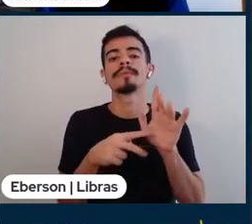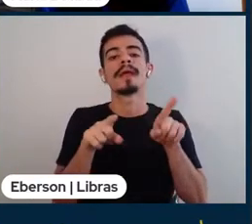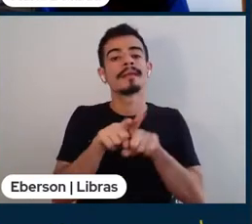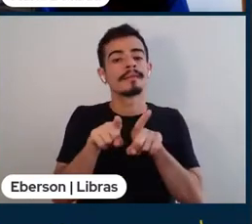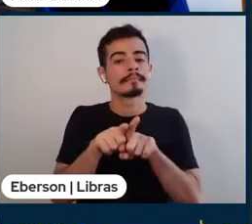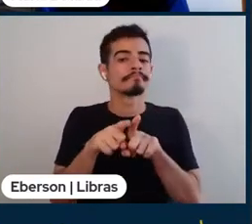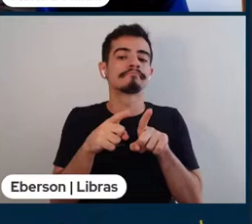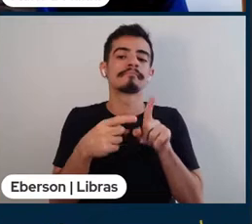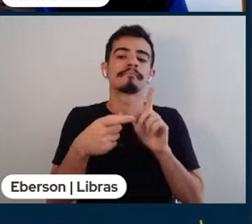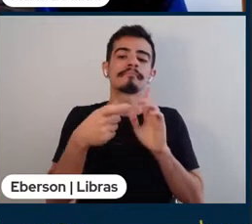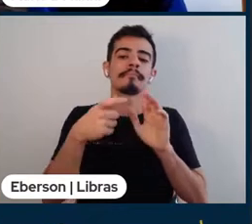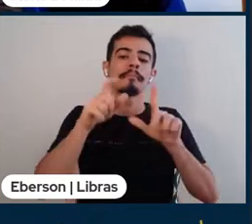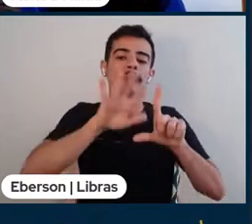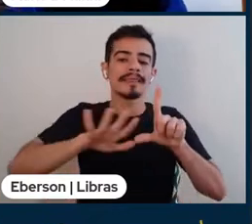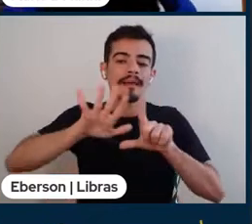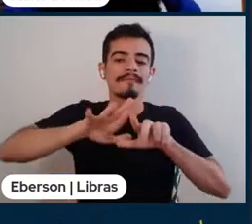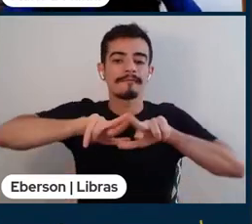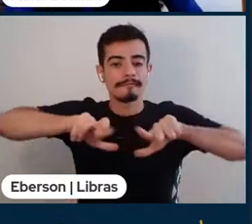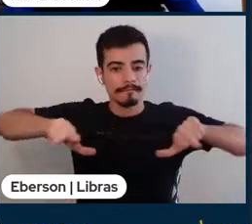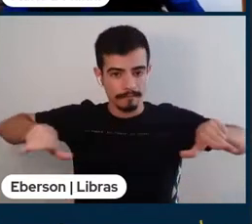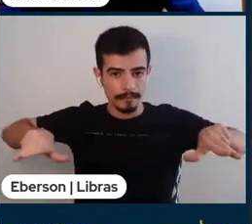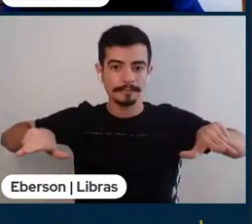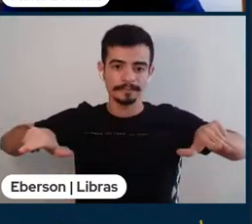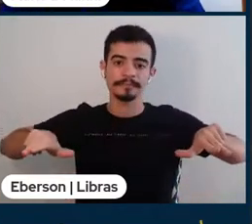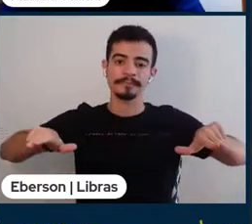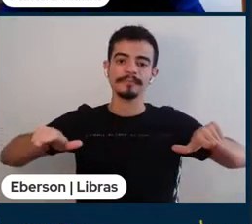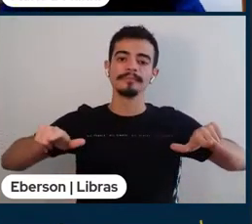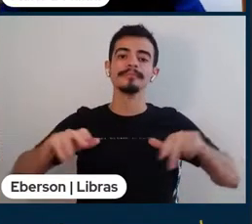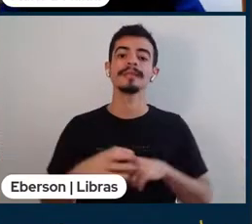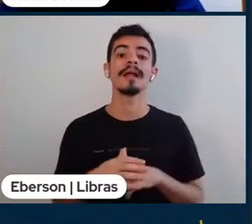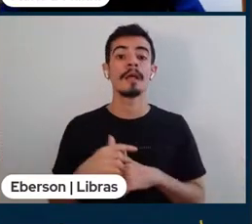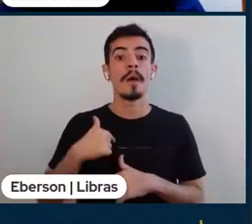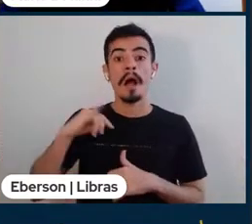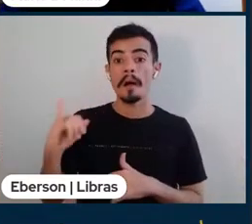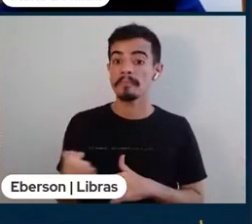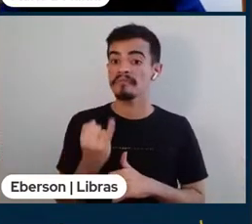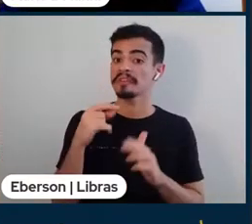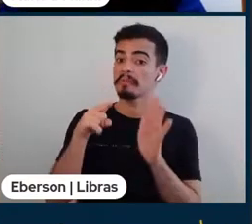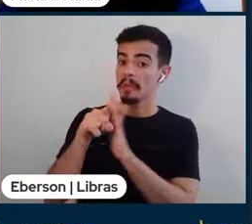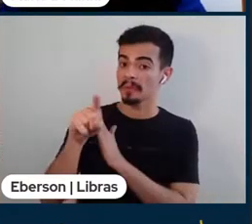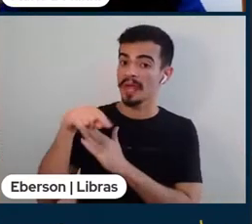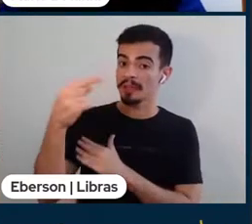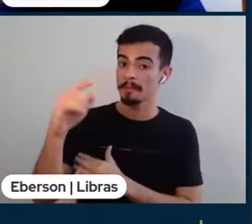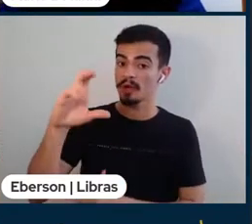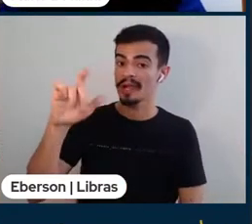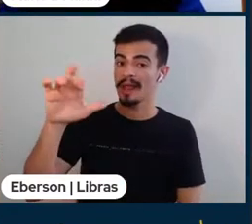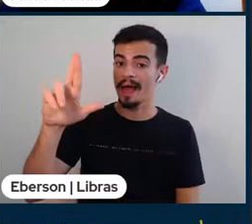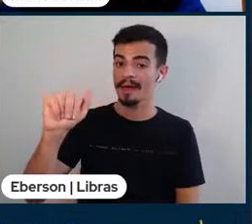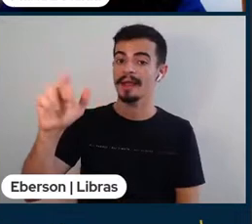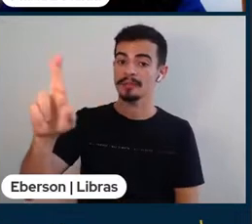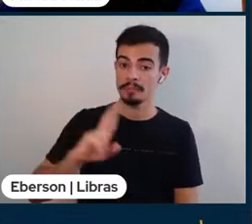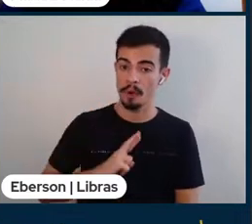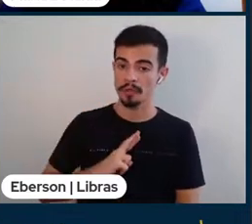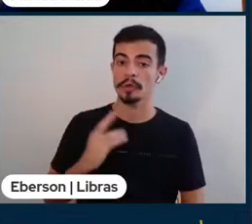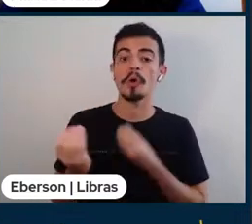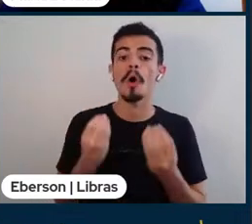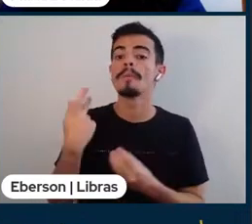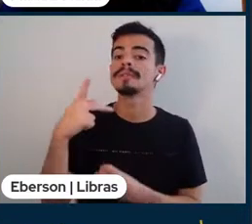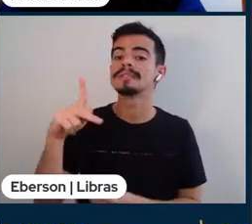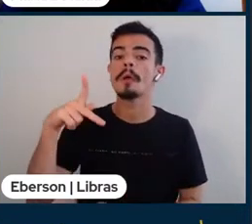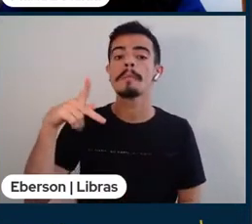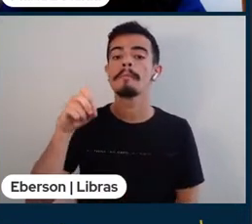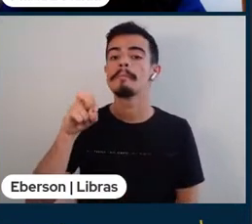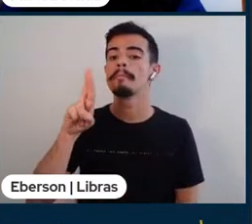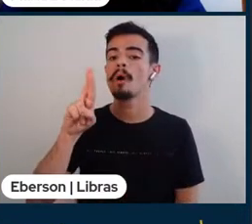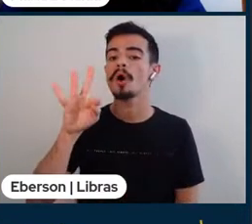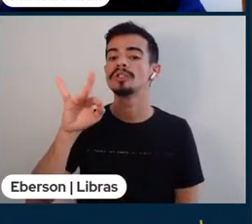Então, esse foi o meu portfólio. Isso até é uma coisa que eu ia te perguntar, Clara, depois você fala depois. Como é que foi o seu portfólio? Seu portfólio foi mais um Medium? O que que ele